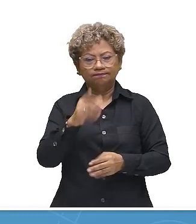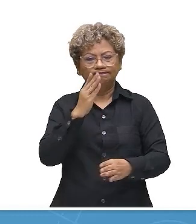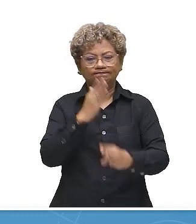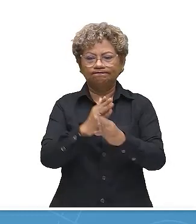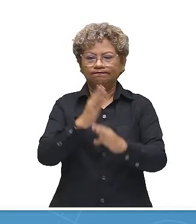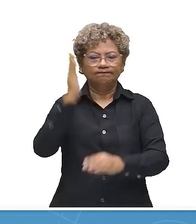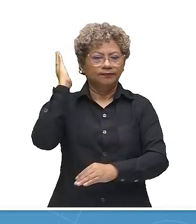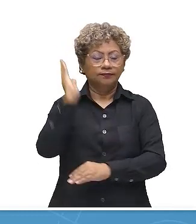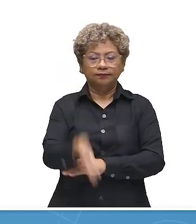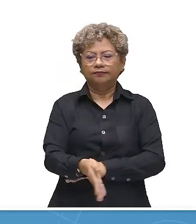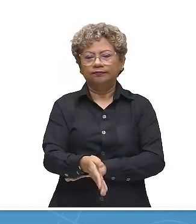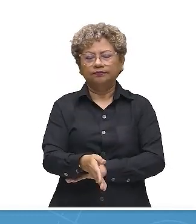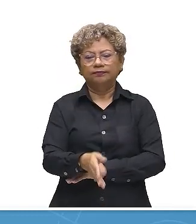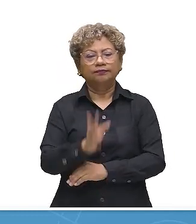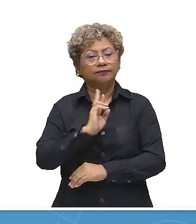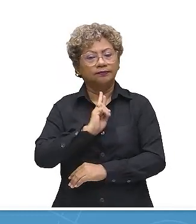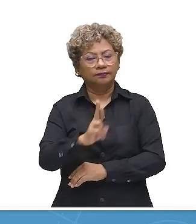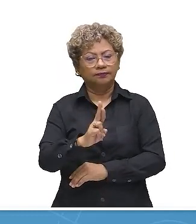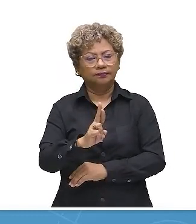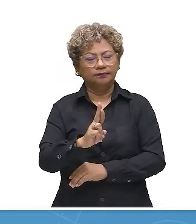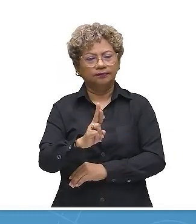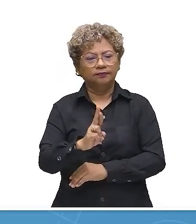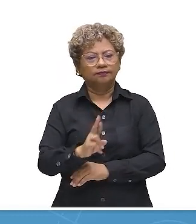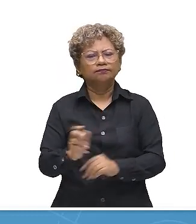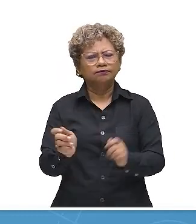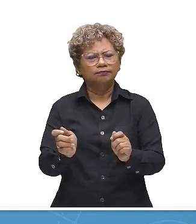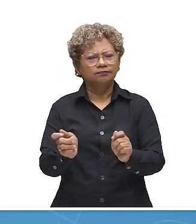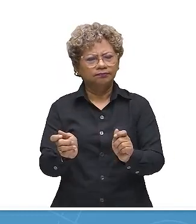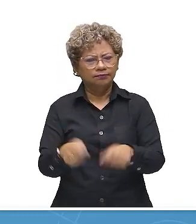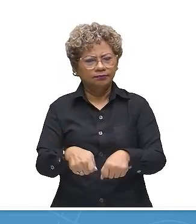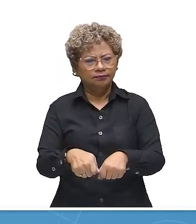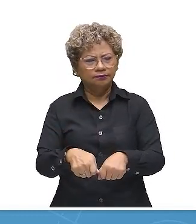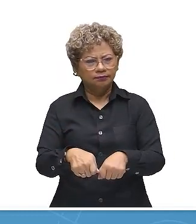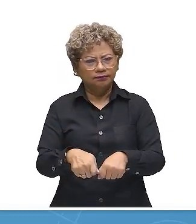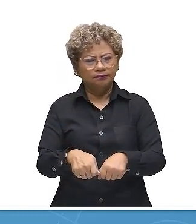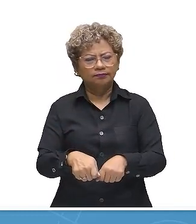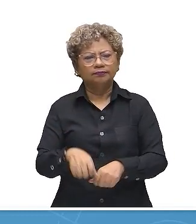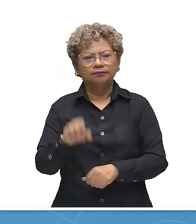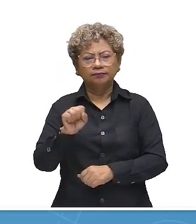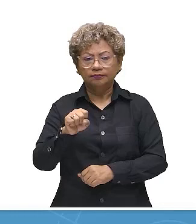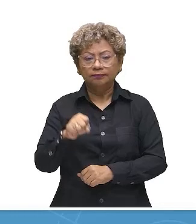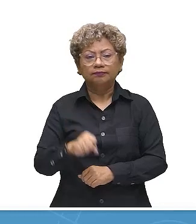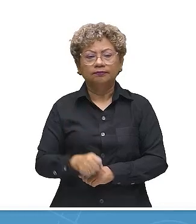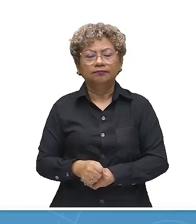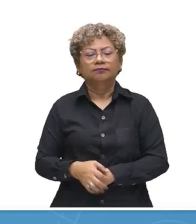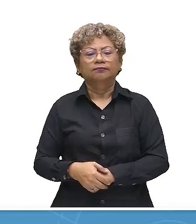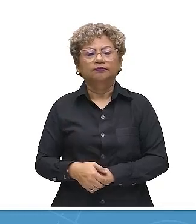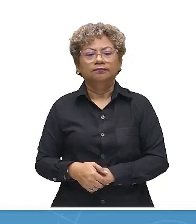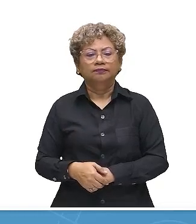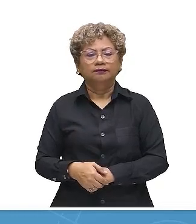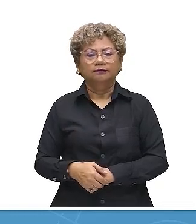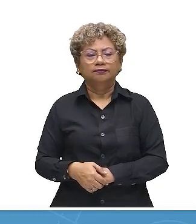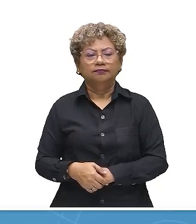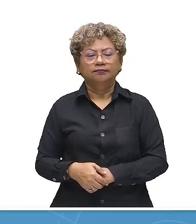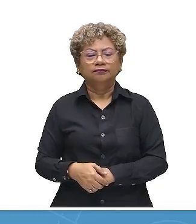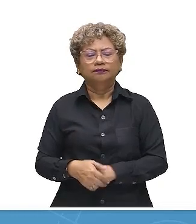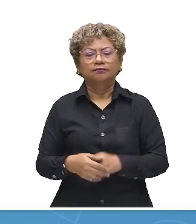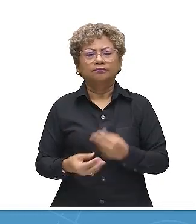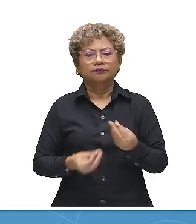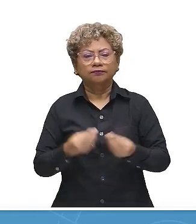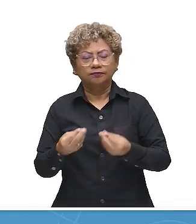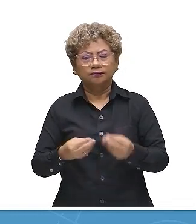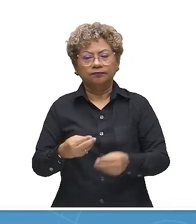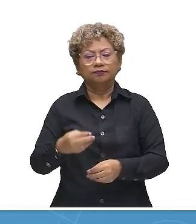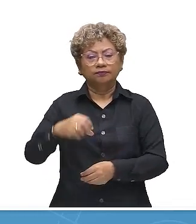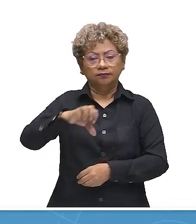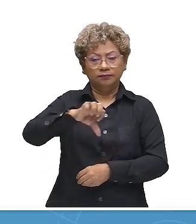Se a gente encontrar aqui os divisores de 90 e de 120, a gente vai encontrar que o máximo divisor comum entre